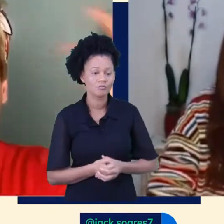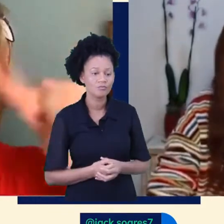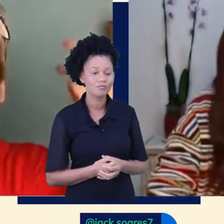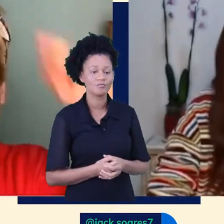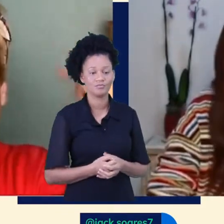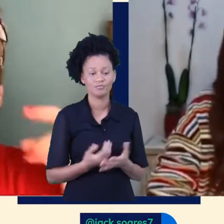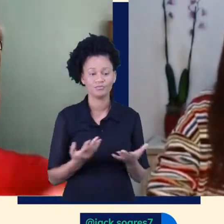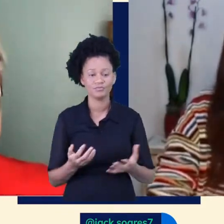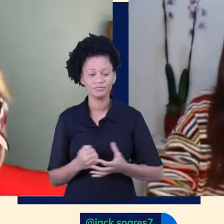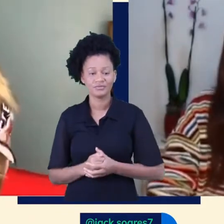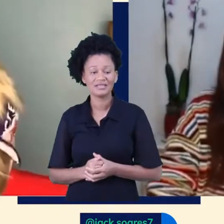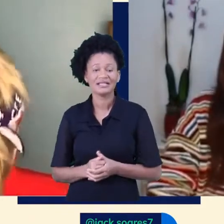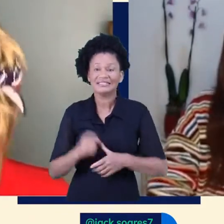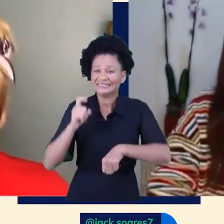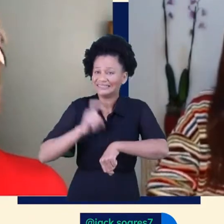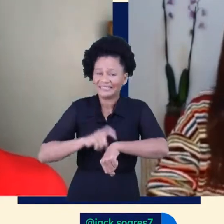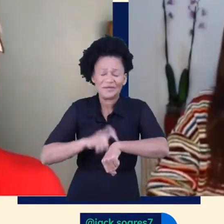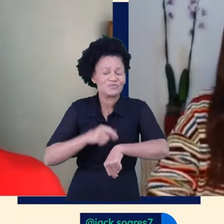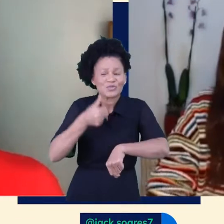minutos, Carol.